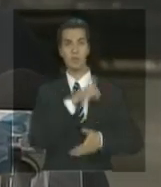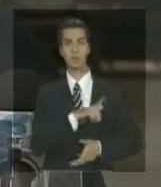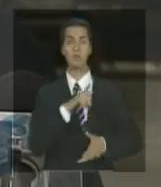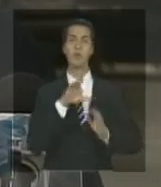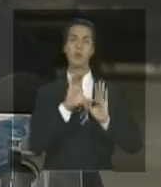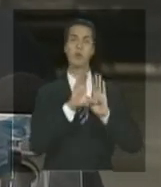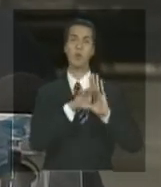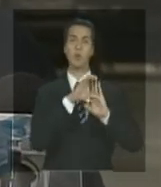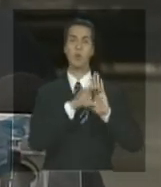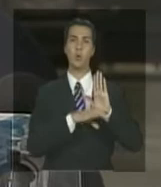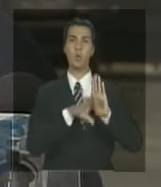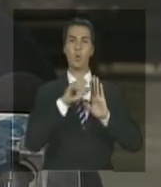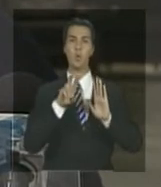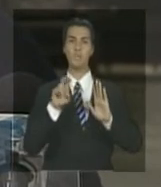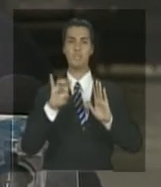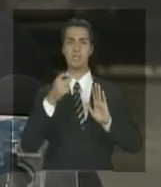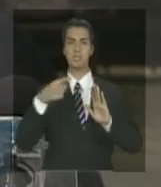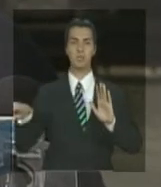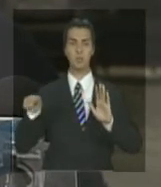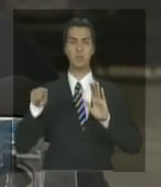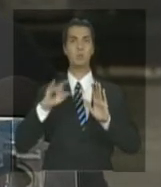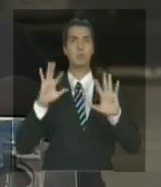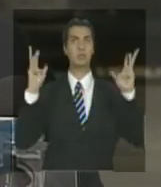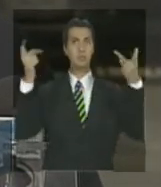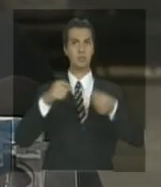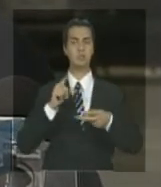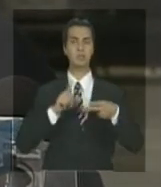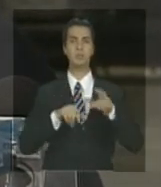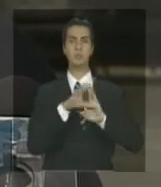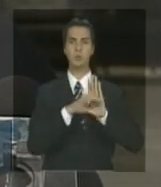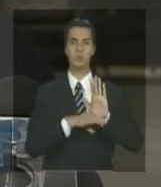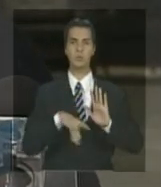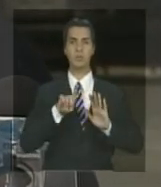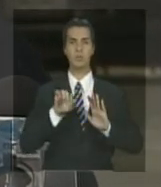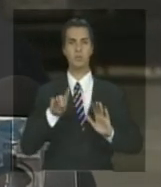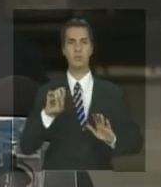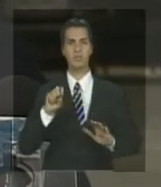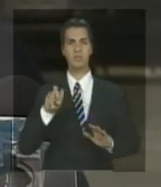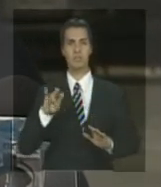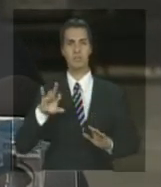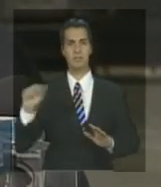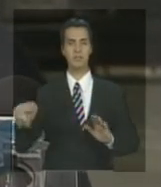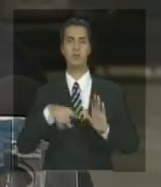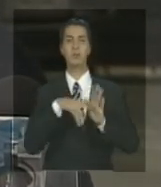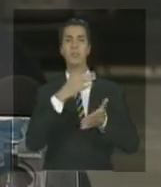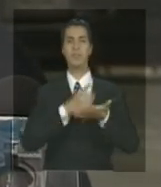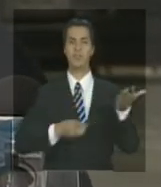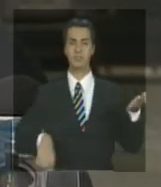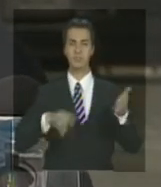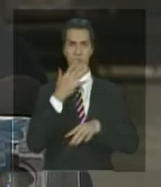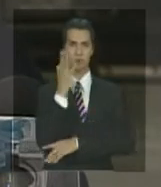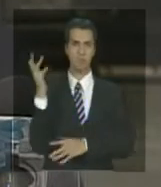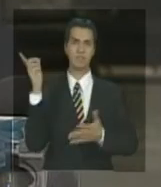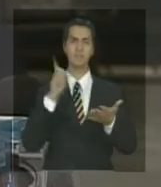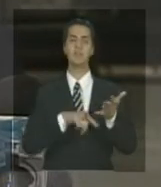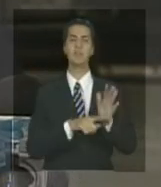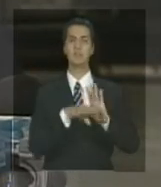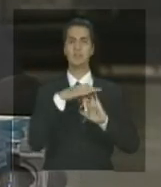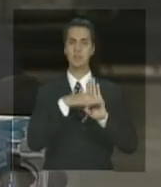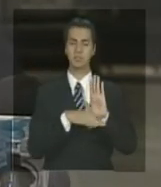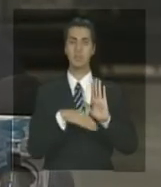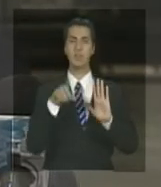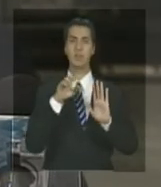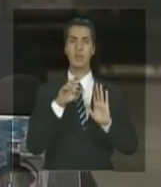Clima, fechar a Convenção da Biodiversidade, fechar a Convenção da Desertificação, a Declaração de Florestas e a famosa Agenda 21. A conferência